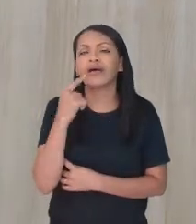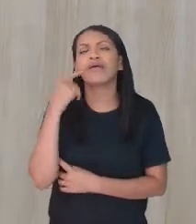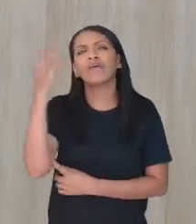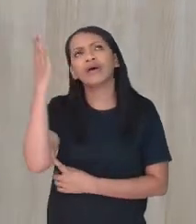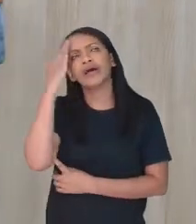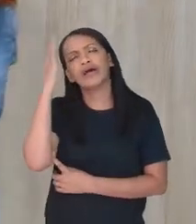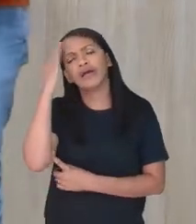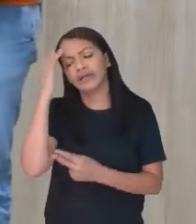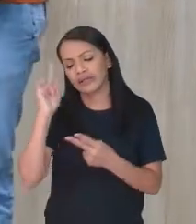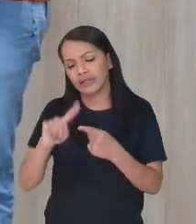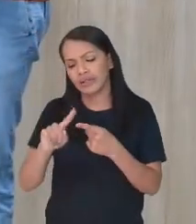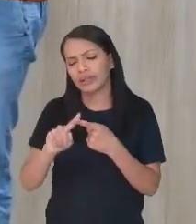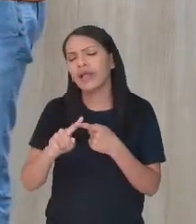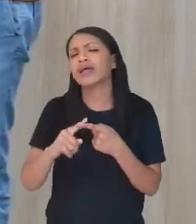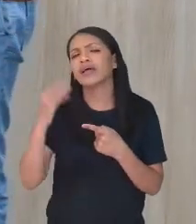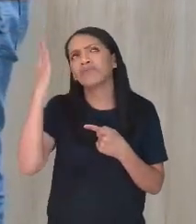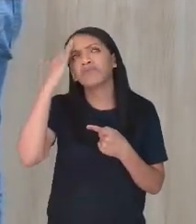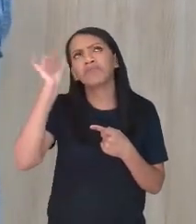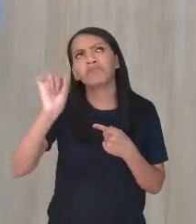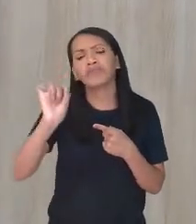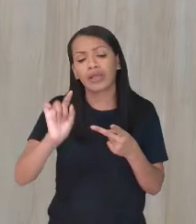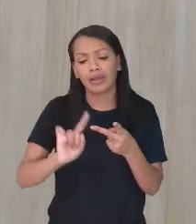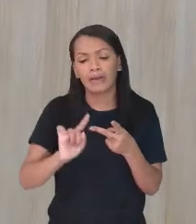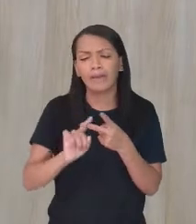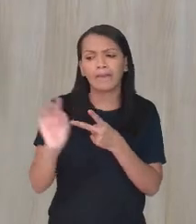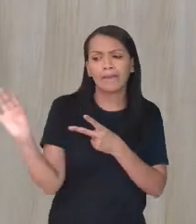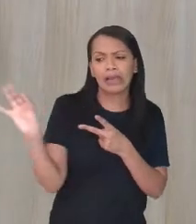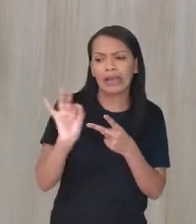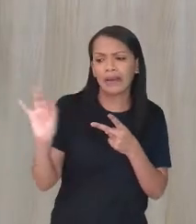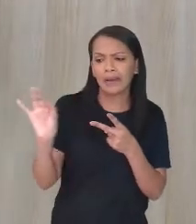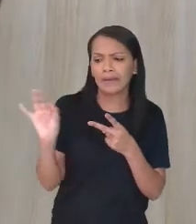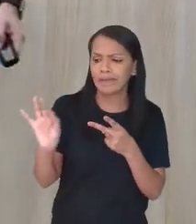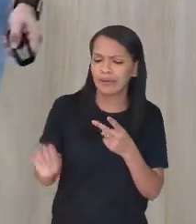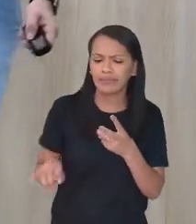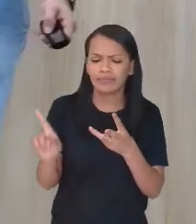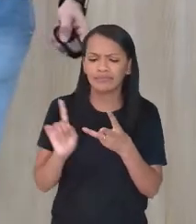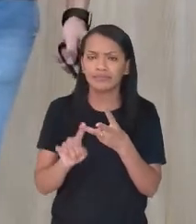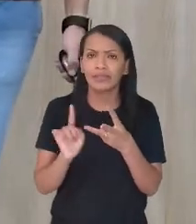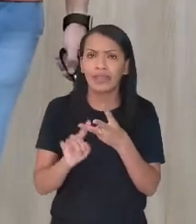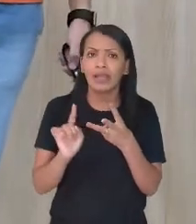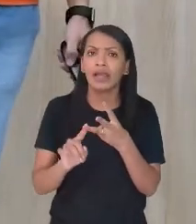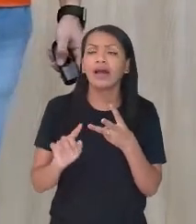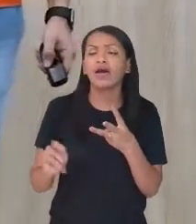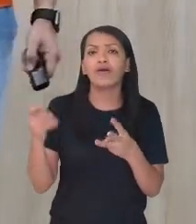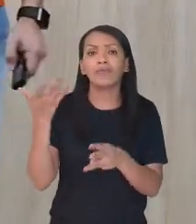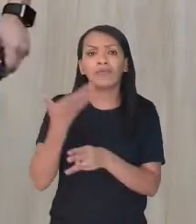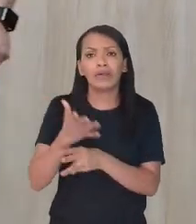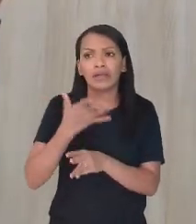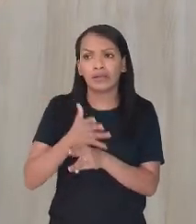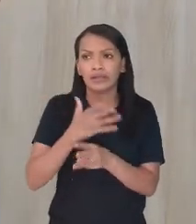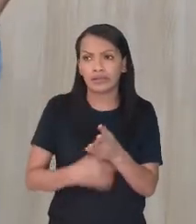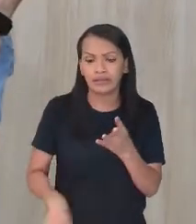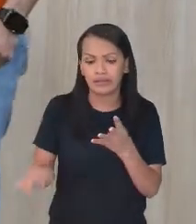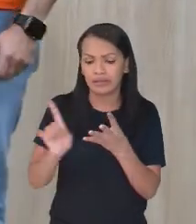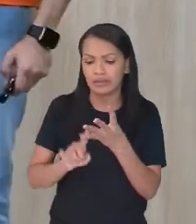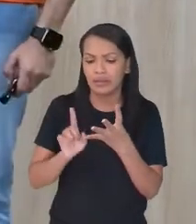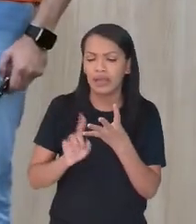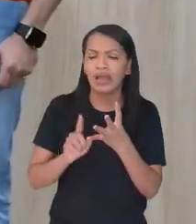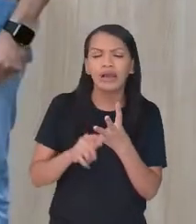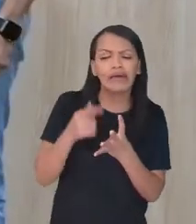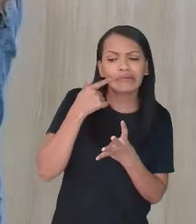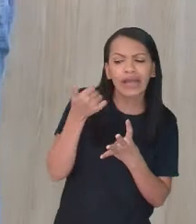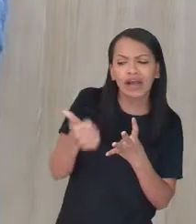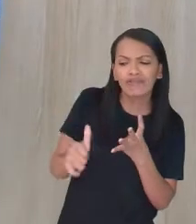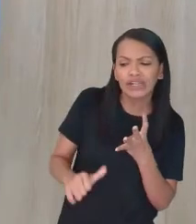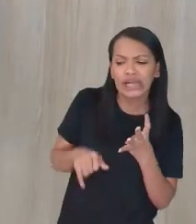problema, planejar a sua solução, resolver, ou seja, executar o plano e depois